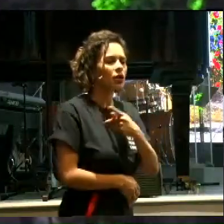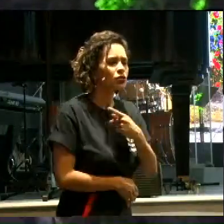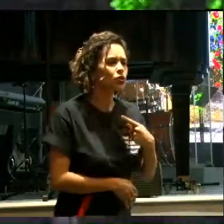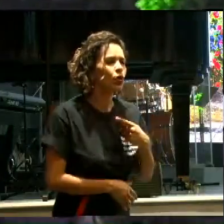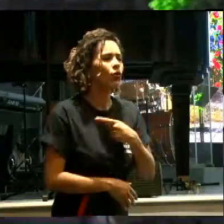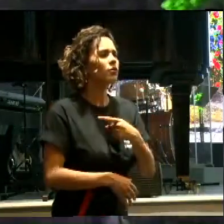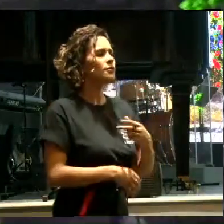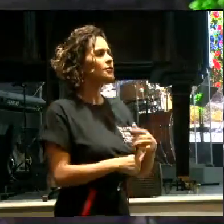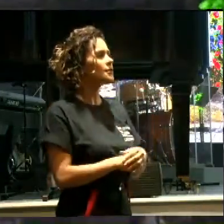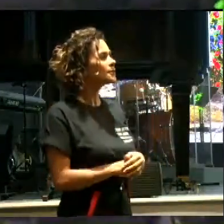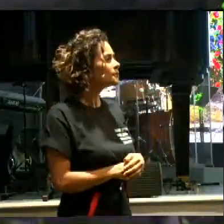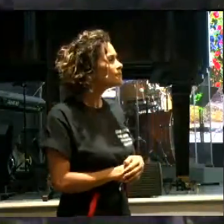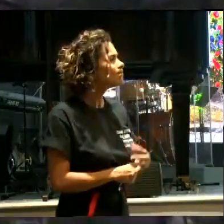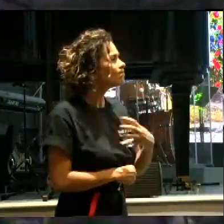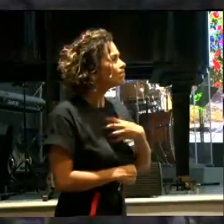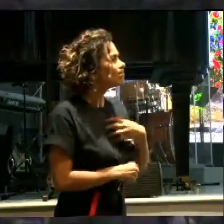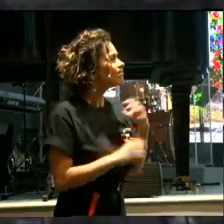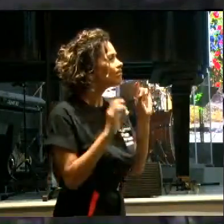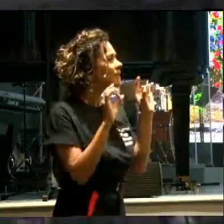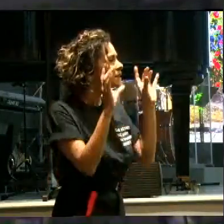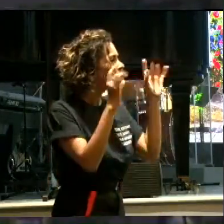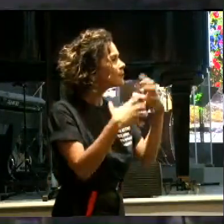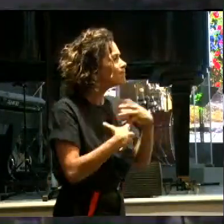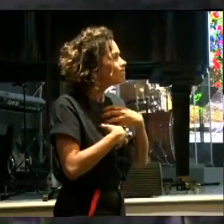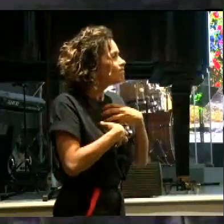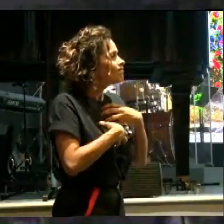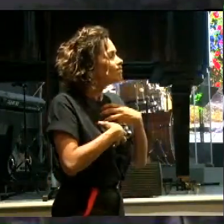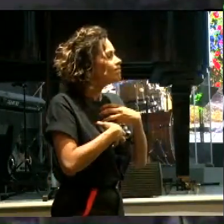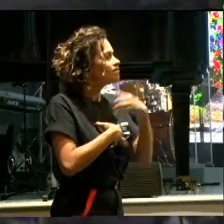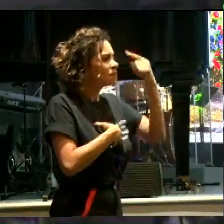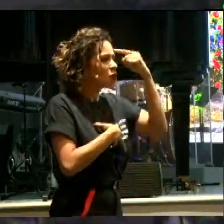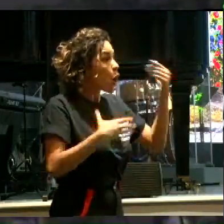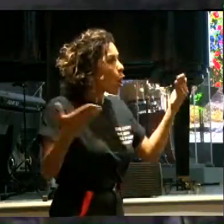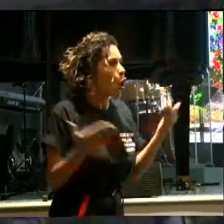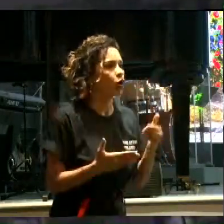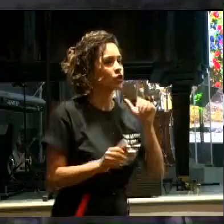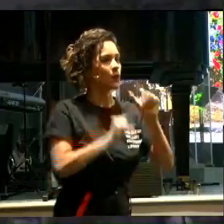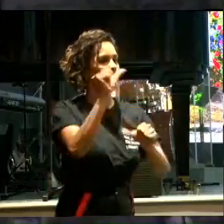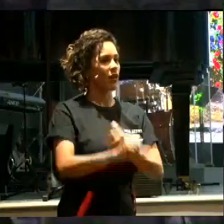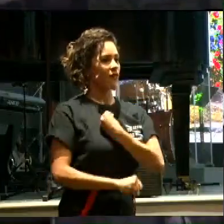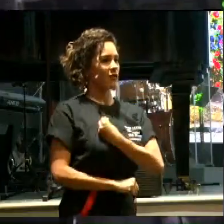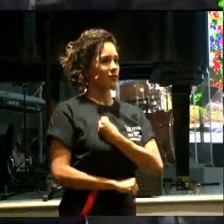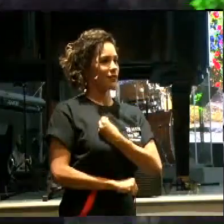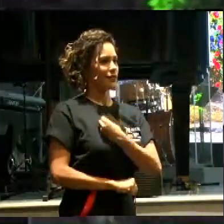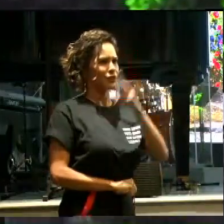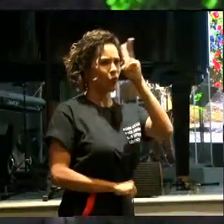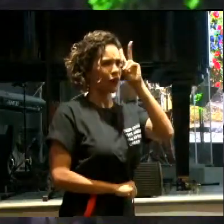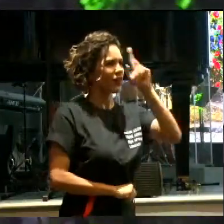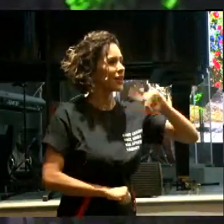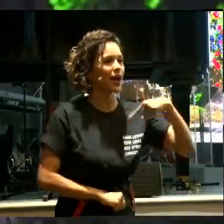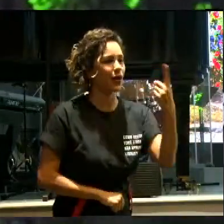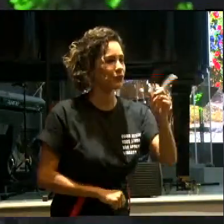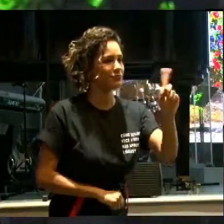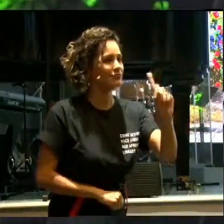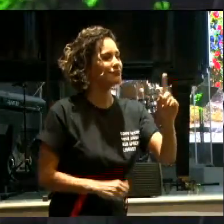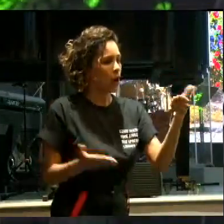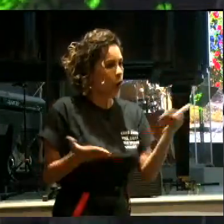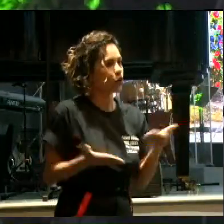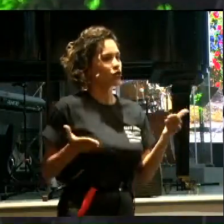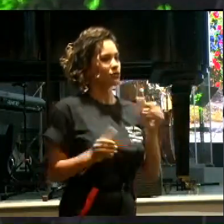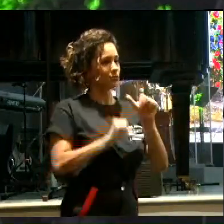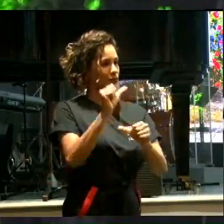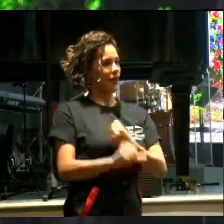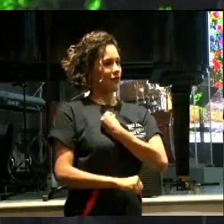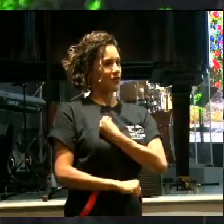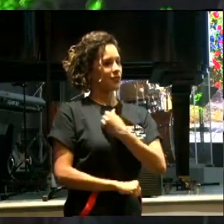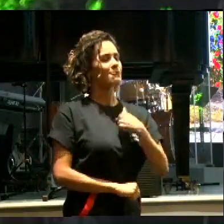E eu falei: hoje eu vou mudar de vida. Eu vou mudar de vida é agora. Não vai ser mais segunda-feira. E